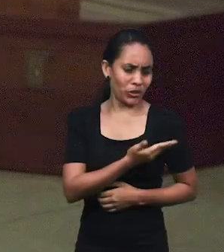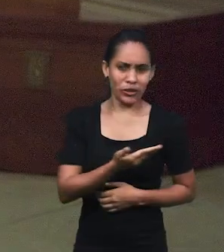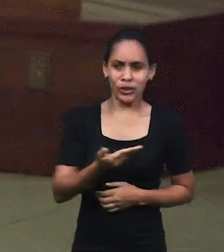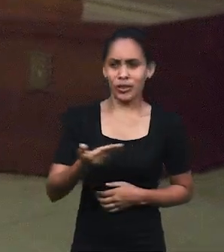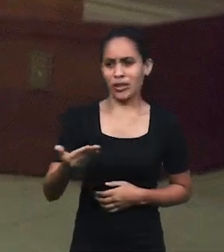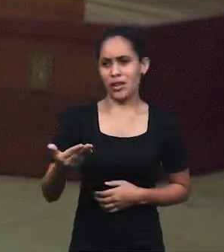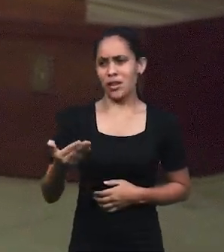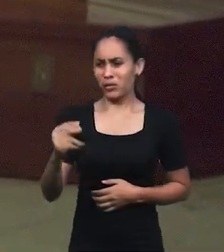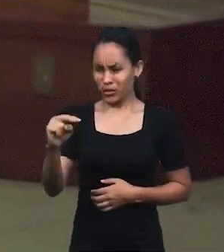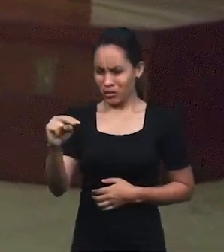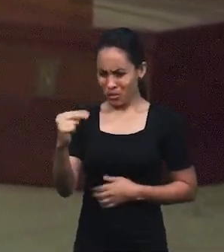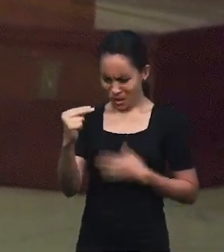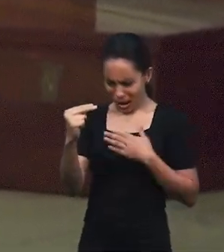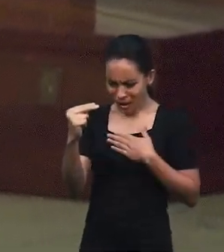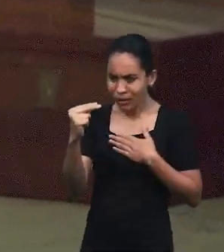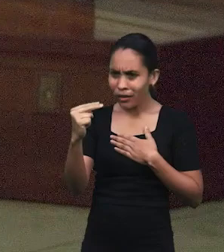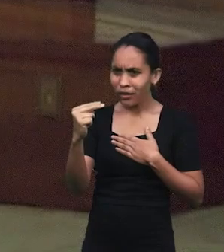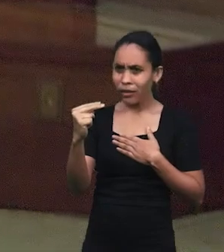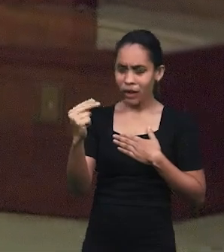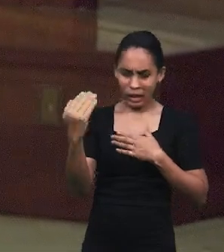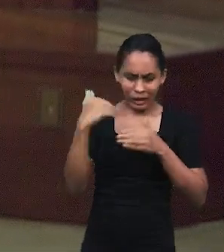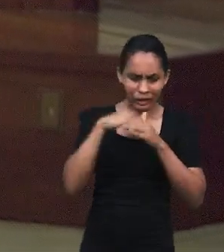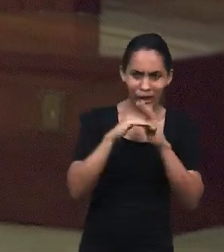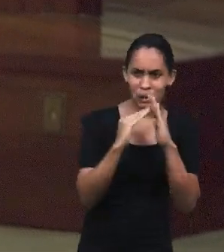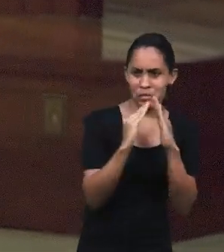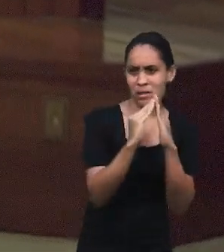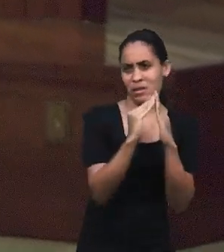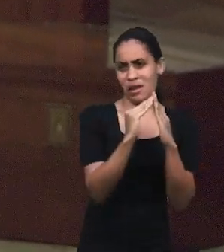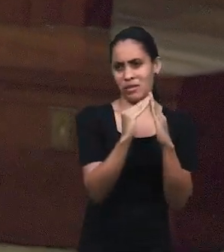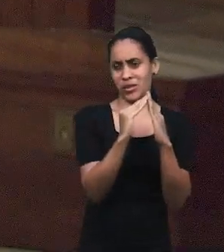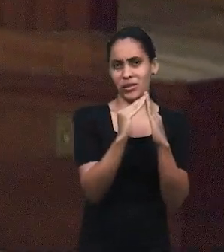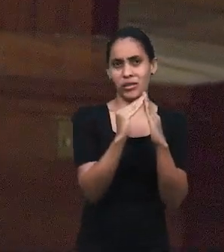eu não sou digno nem que tu entres na minha casa.